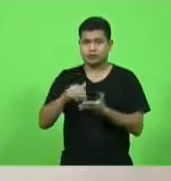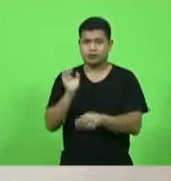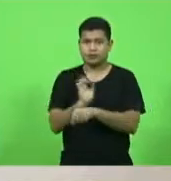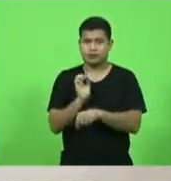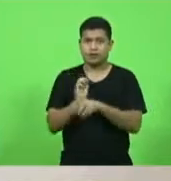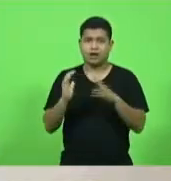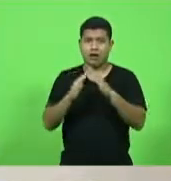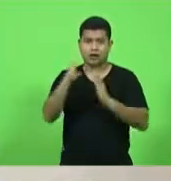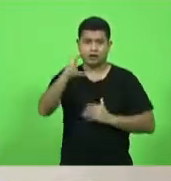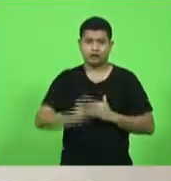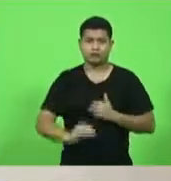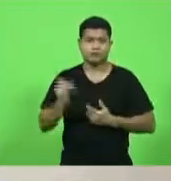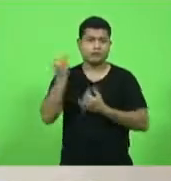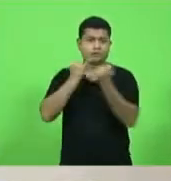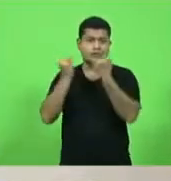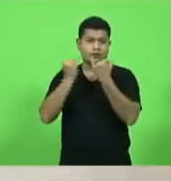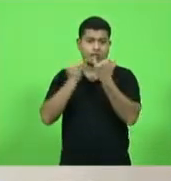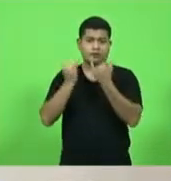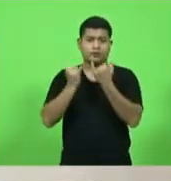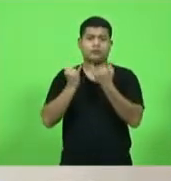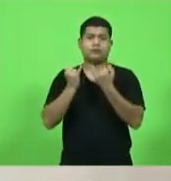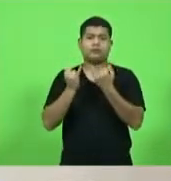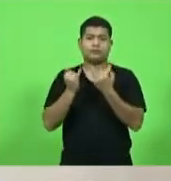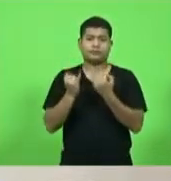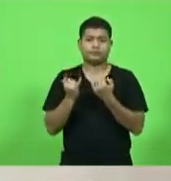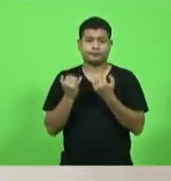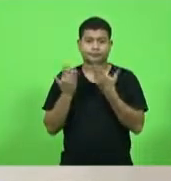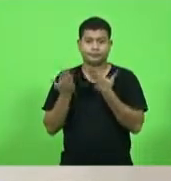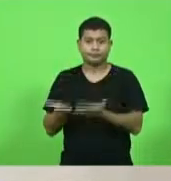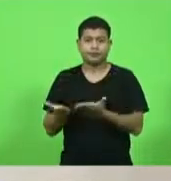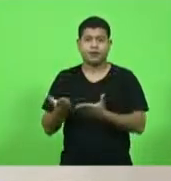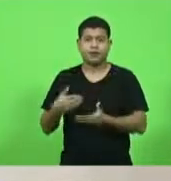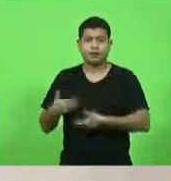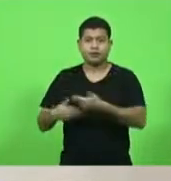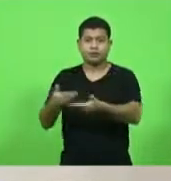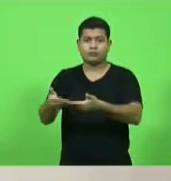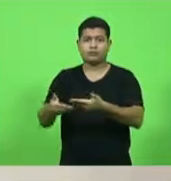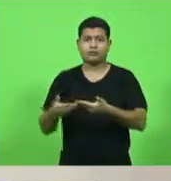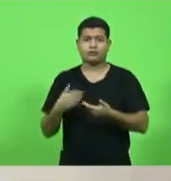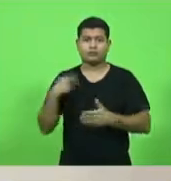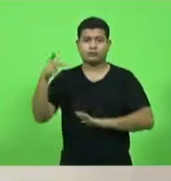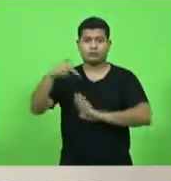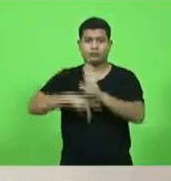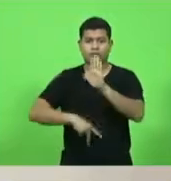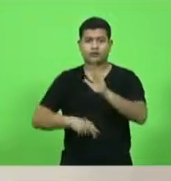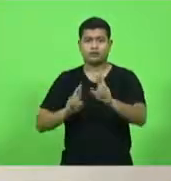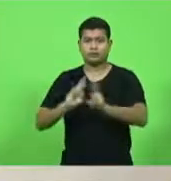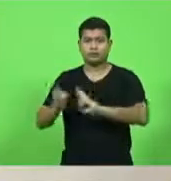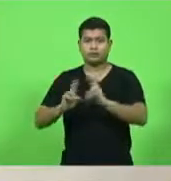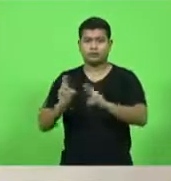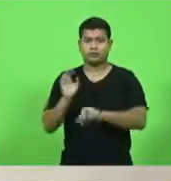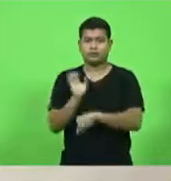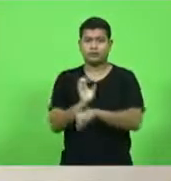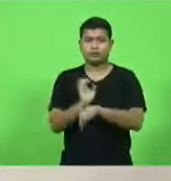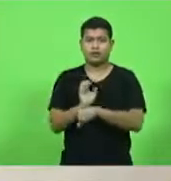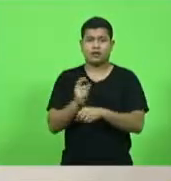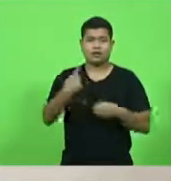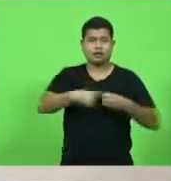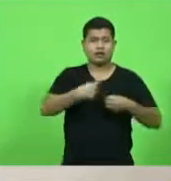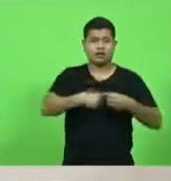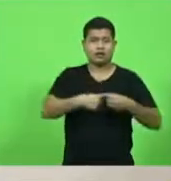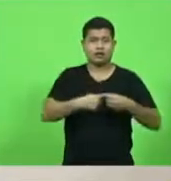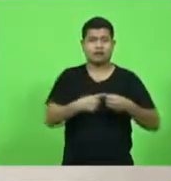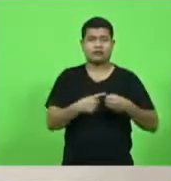da Casa Civil informações acerca do andamento do projeto da rodovia estadual entre municípios